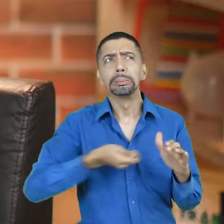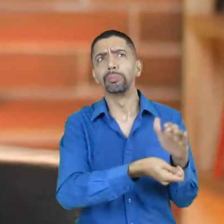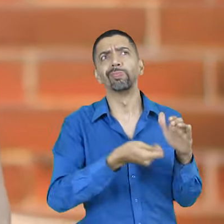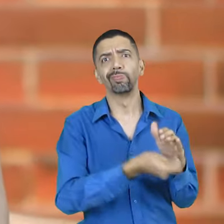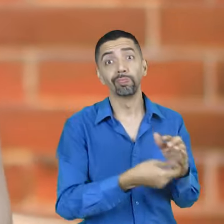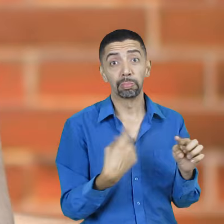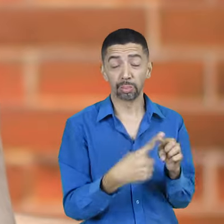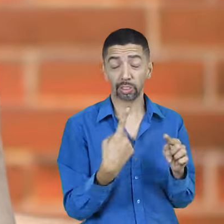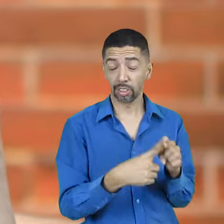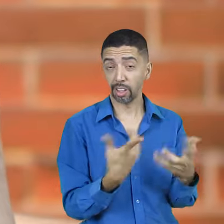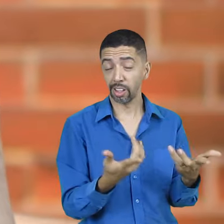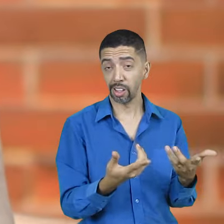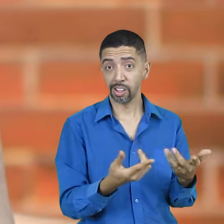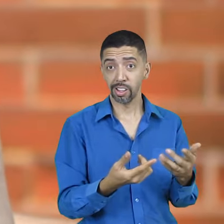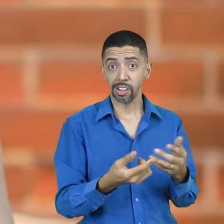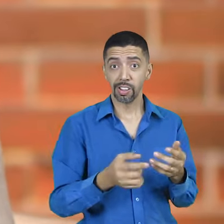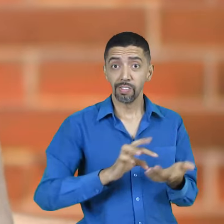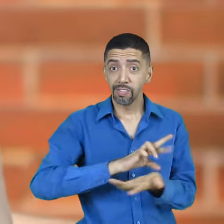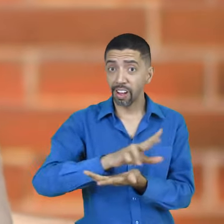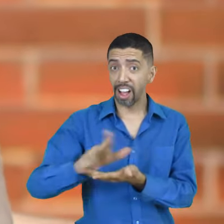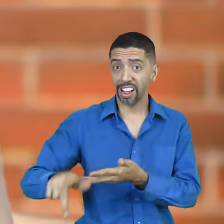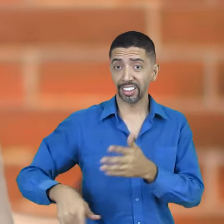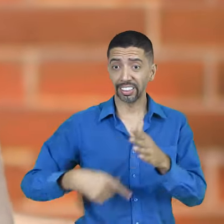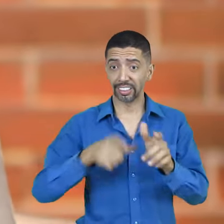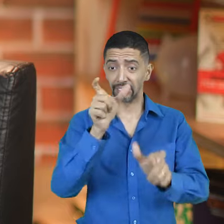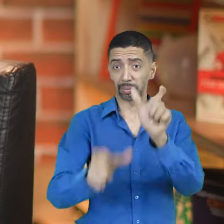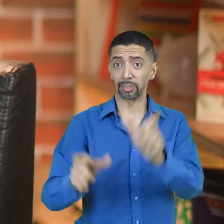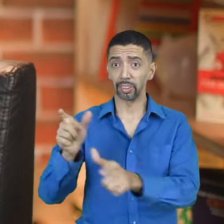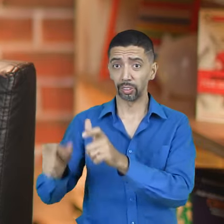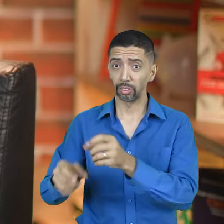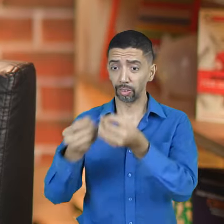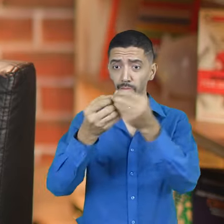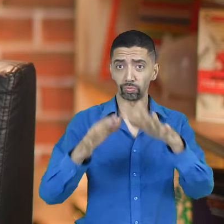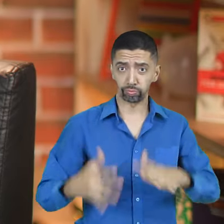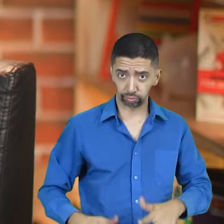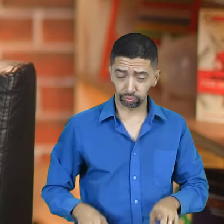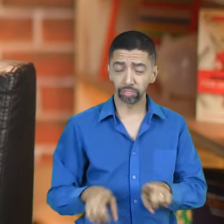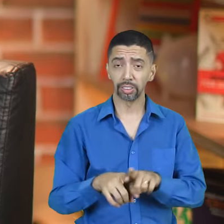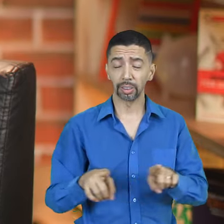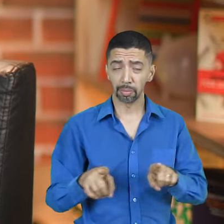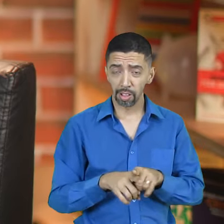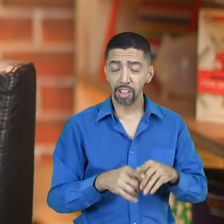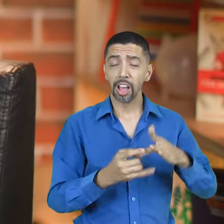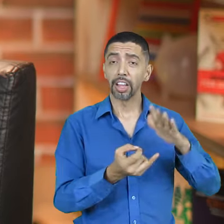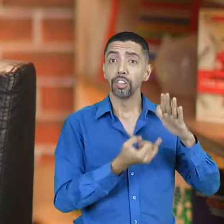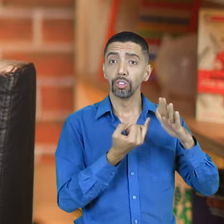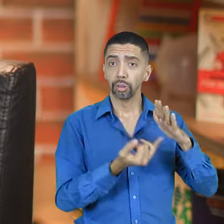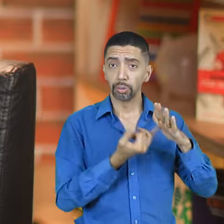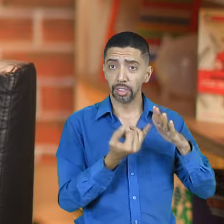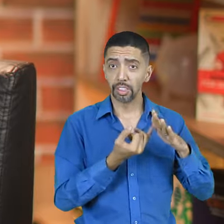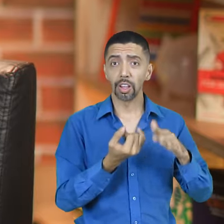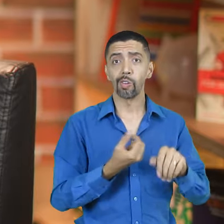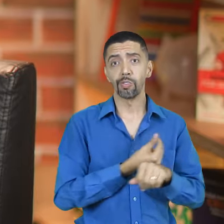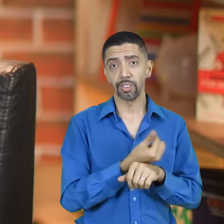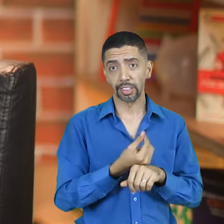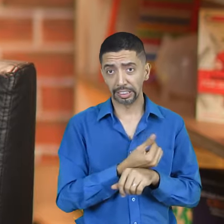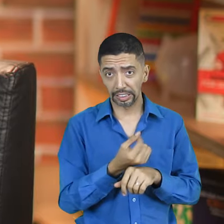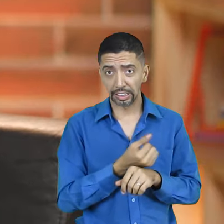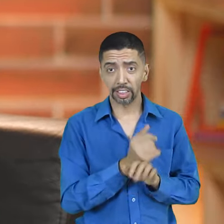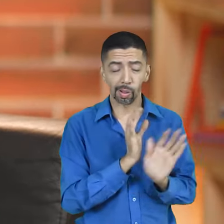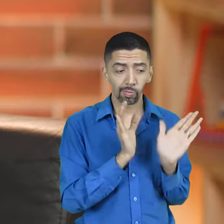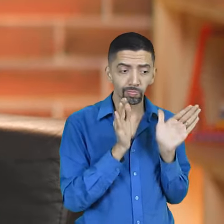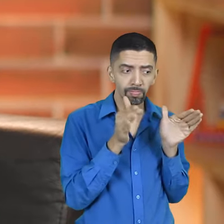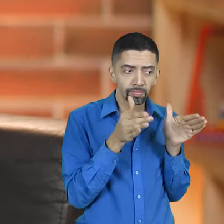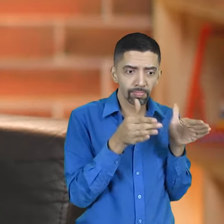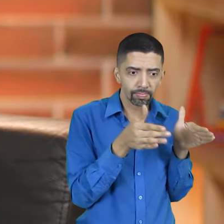quebraram. Inclusive instituição financeira que estava concentrada. Não vou falar aqui o nome dessas